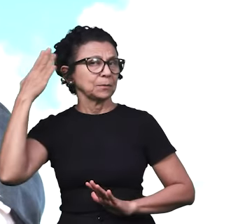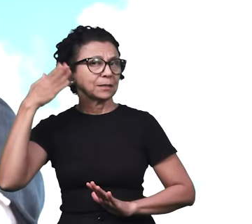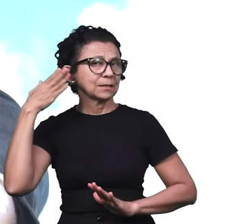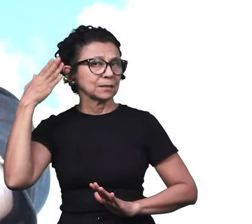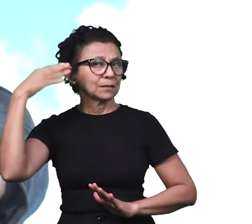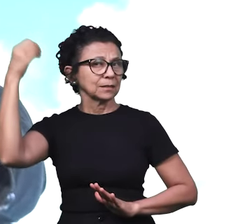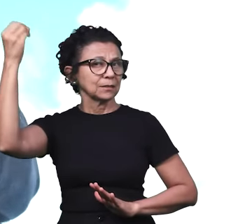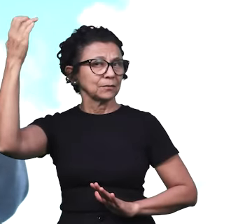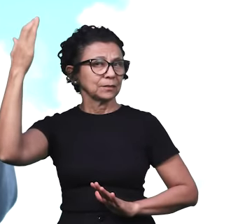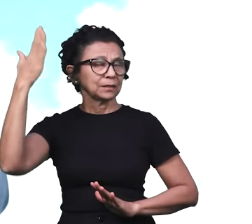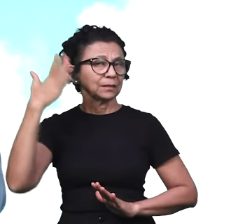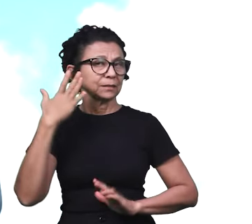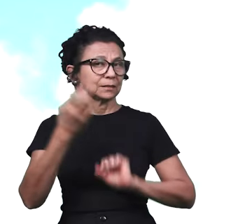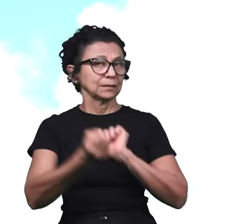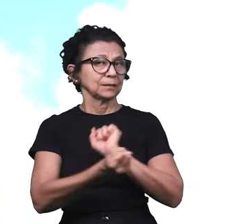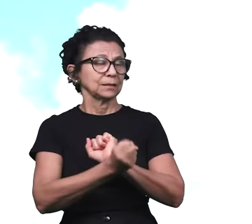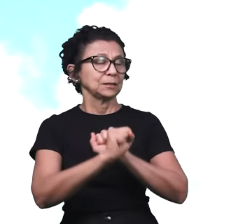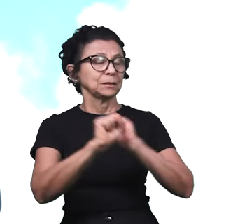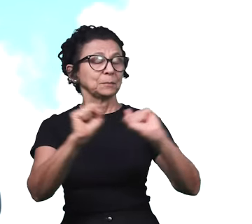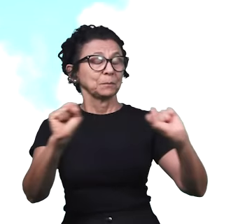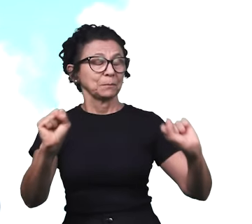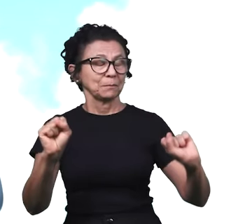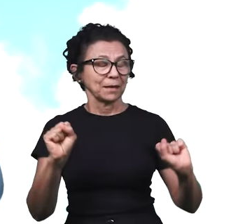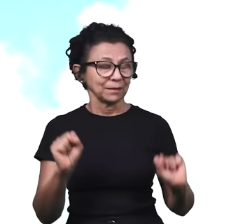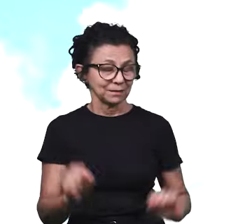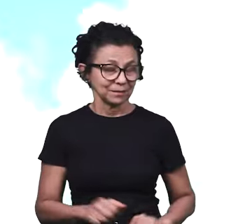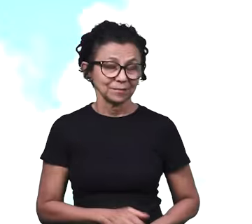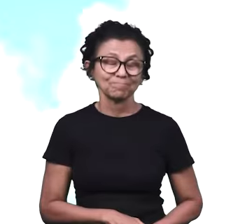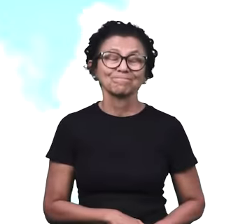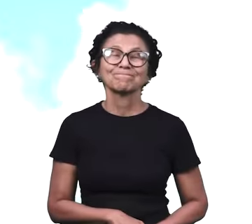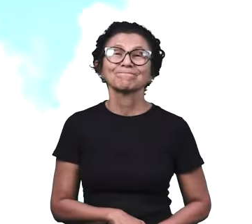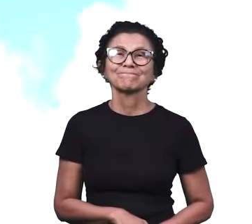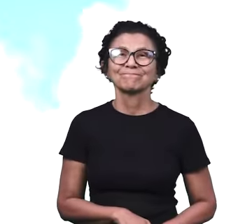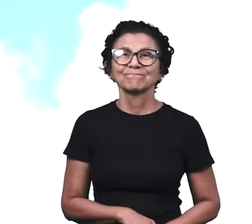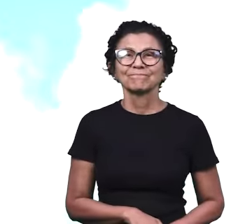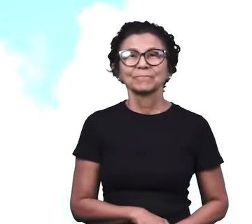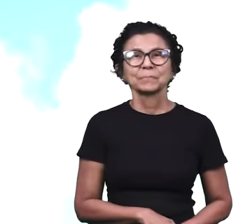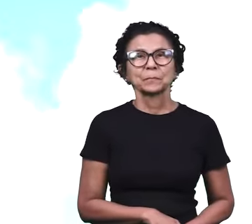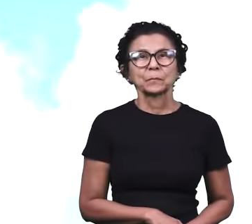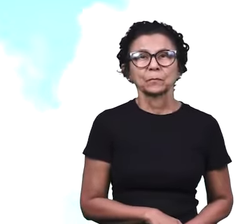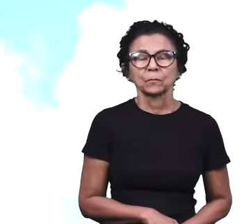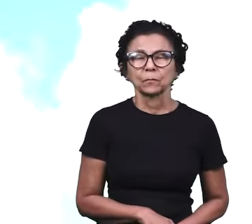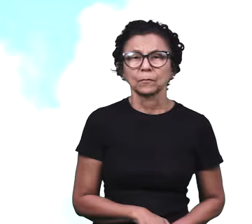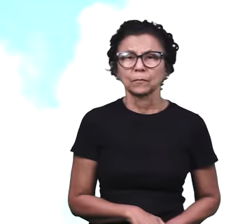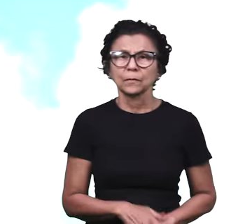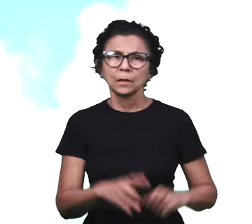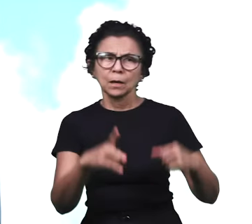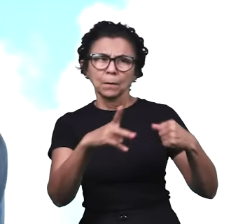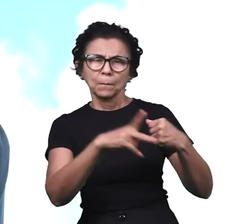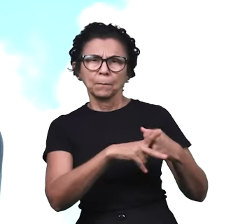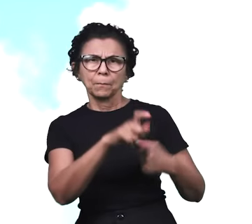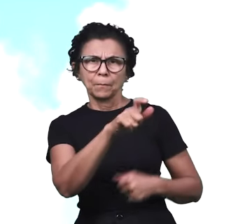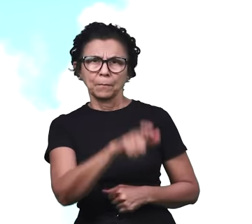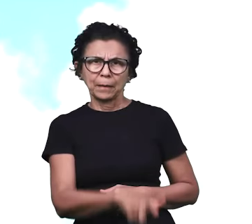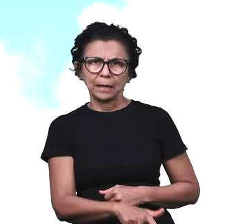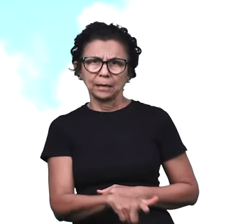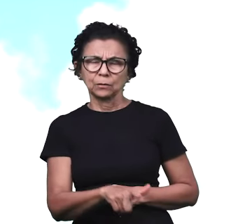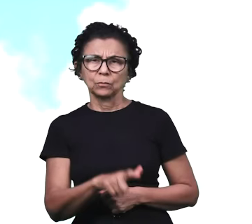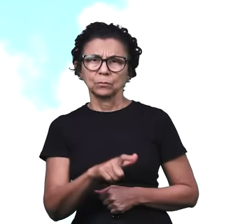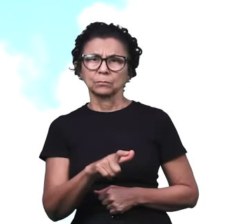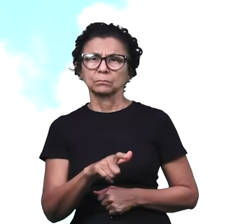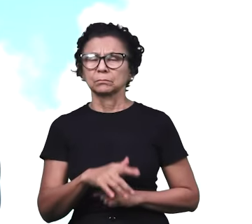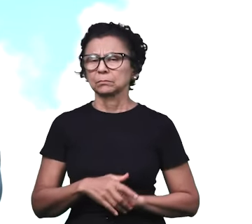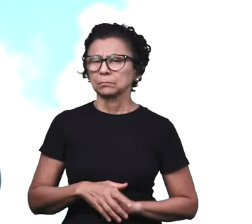hoje. A chave do reino, a primeira mensagem. E Pedro, pescador, já tinha citado o